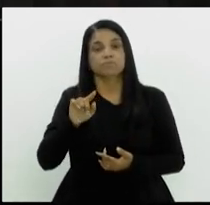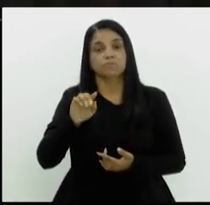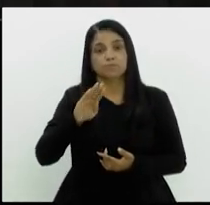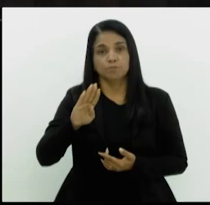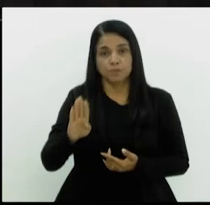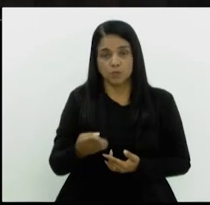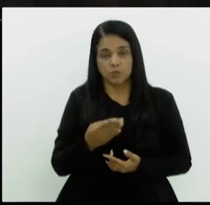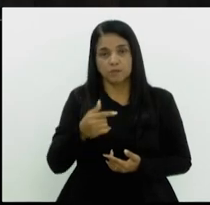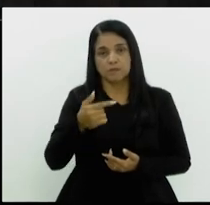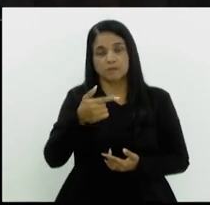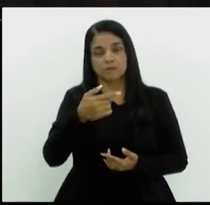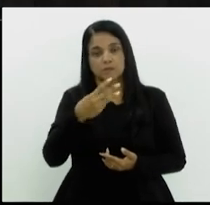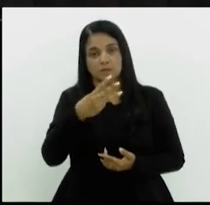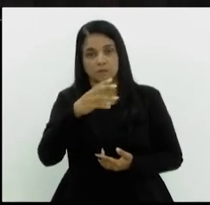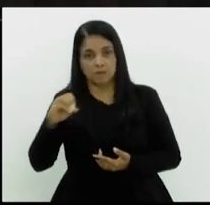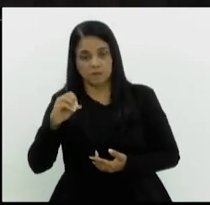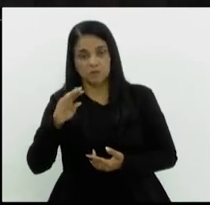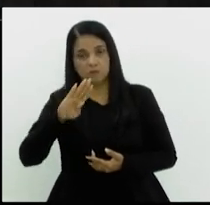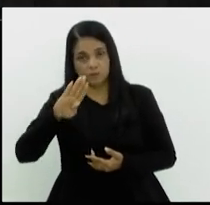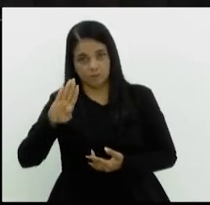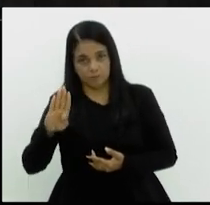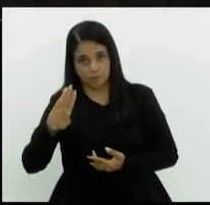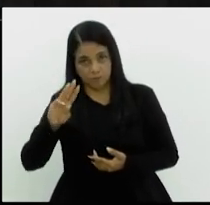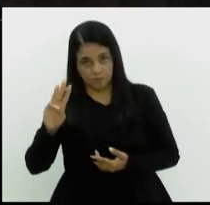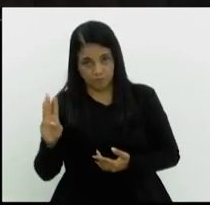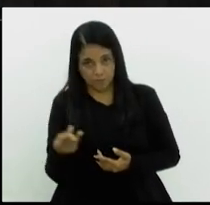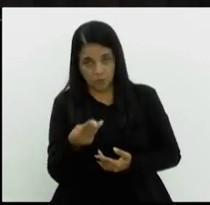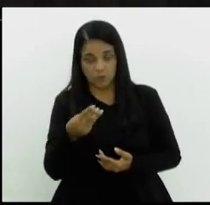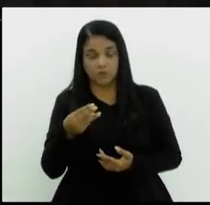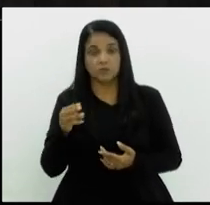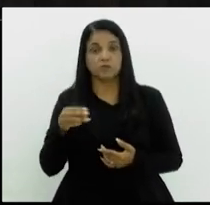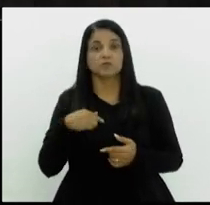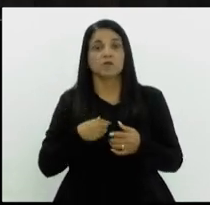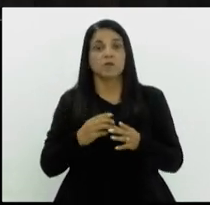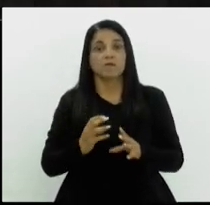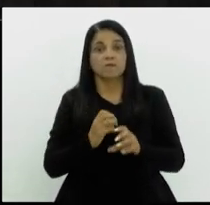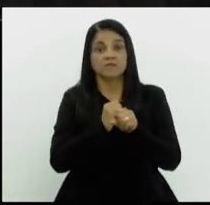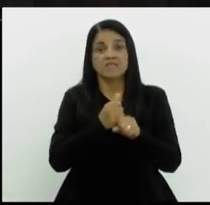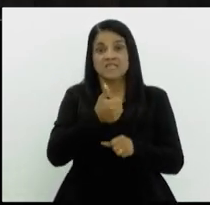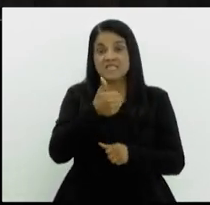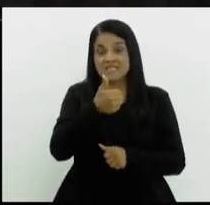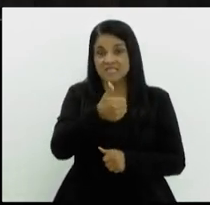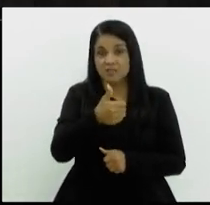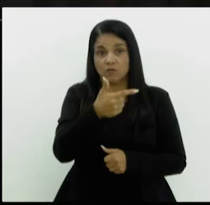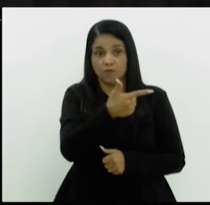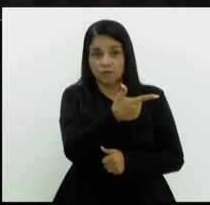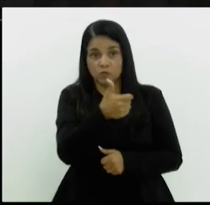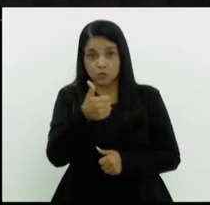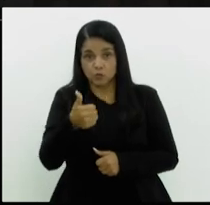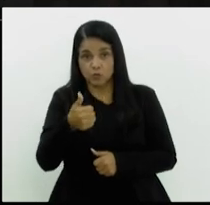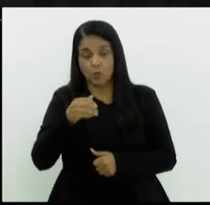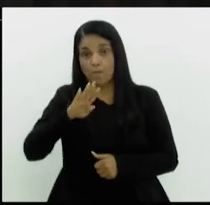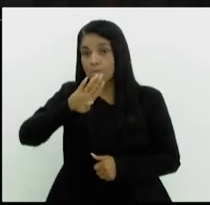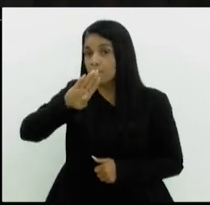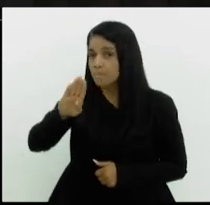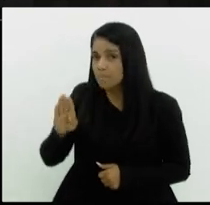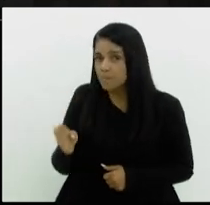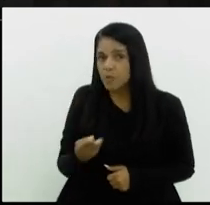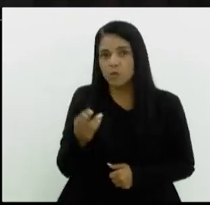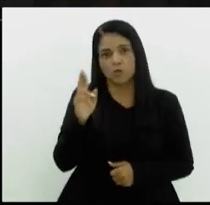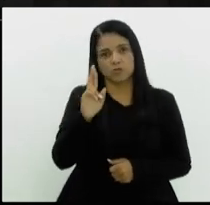A despesa bruta de 121 bilhões de reais. Por via